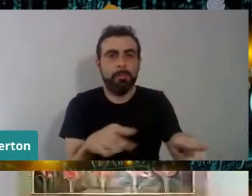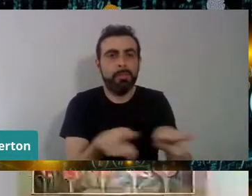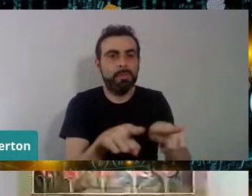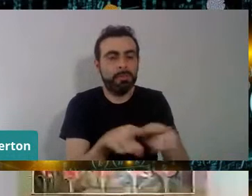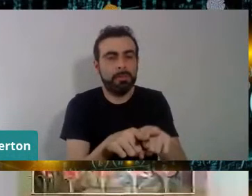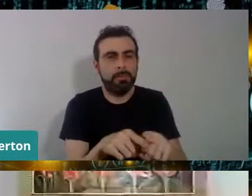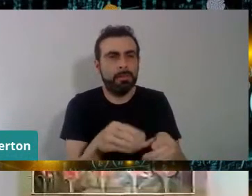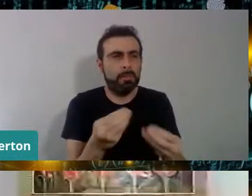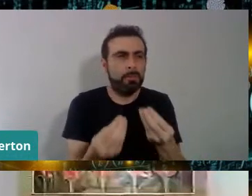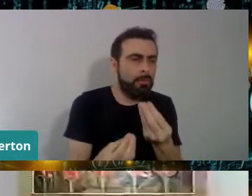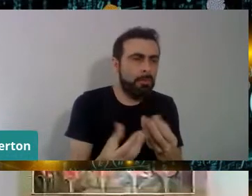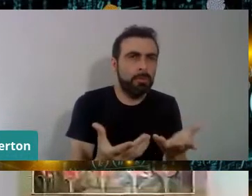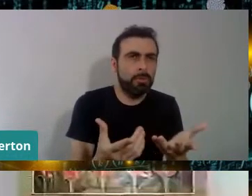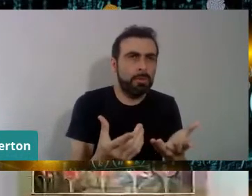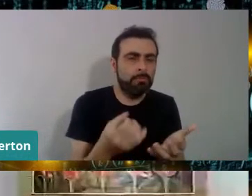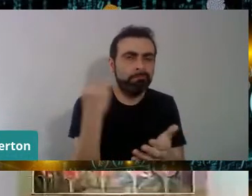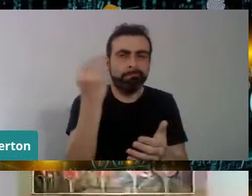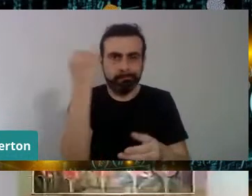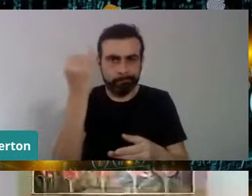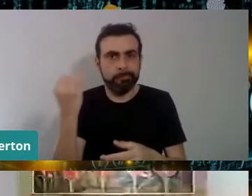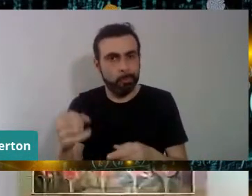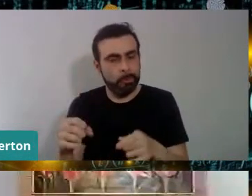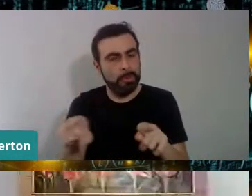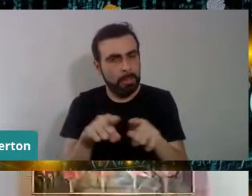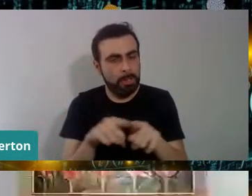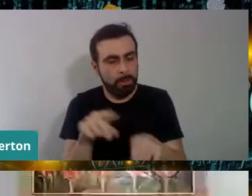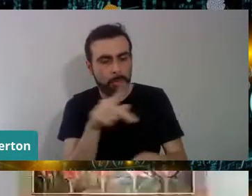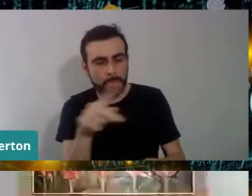trabalho muito importante também pelo professor Calisto ali,